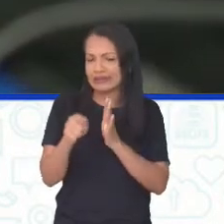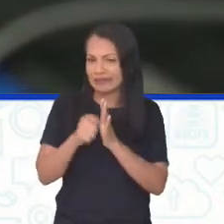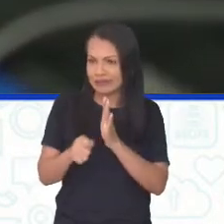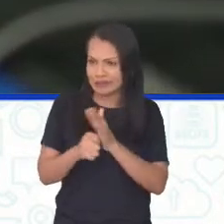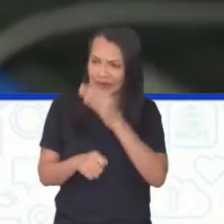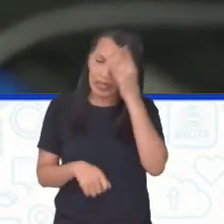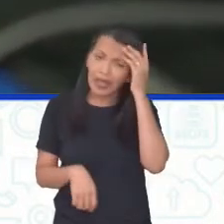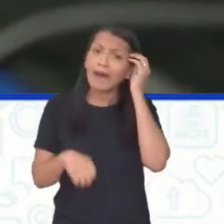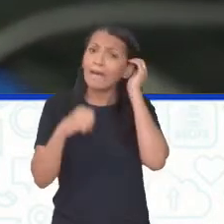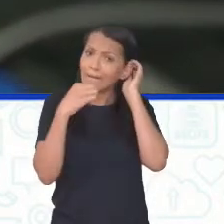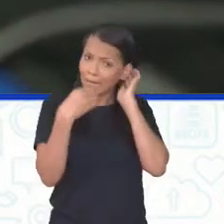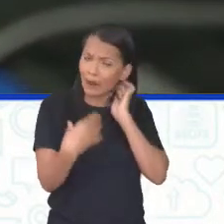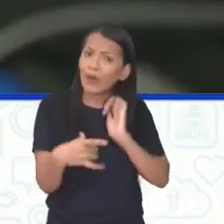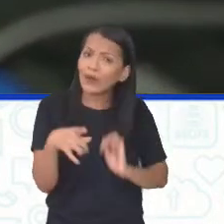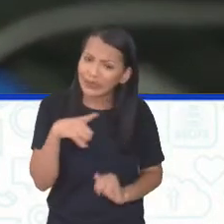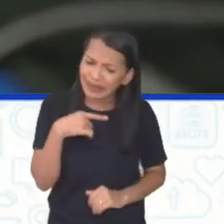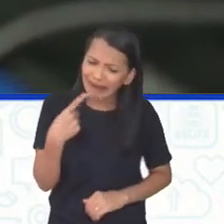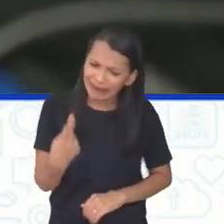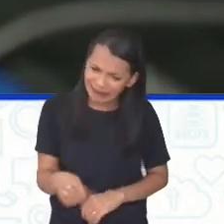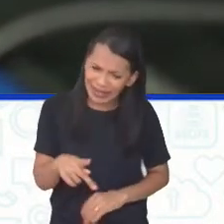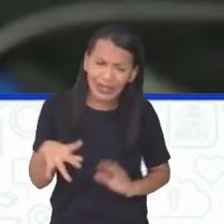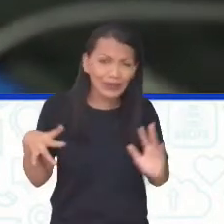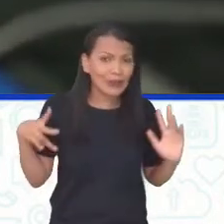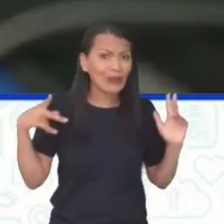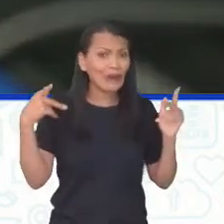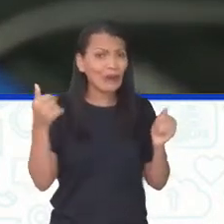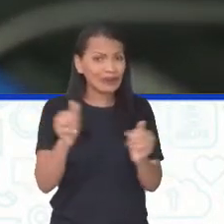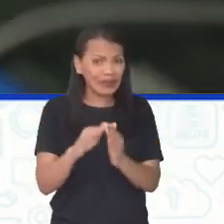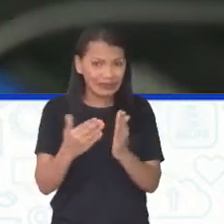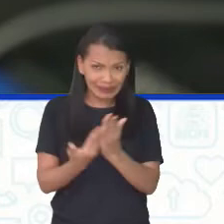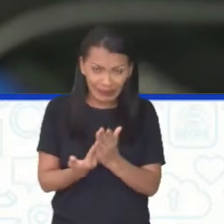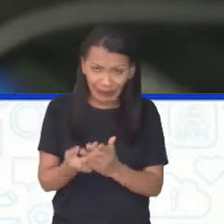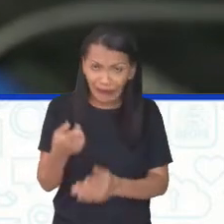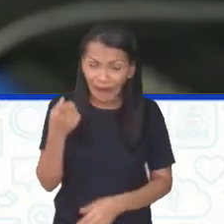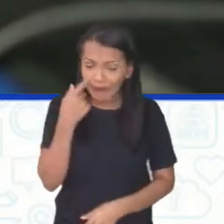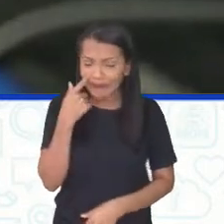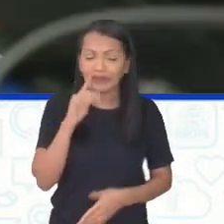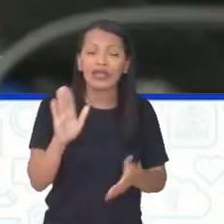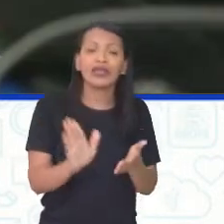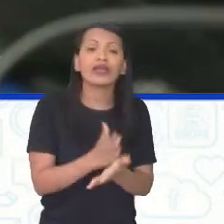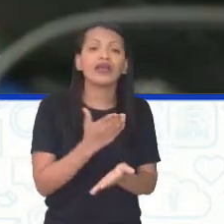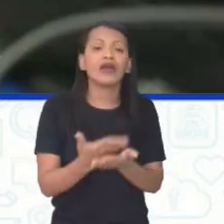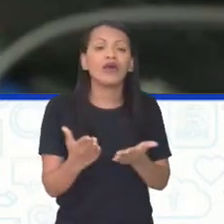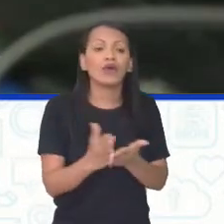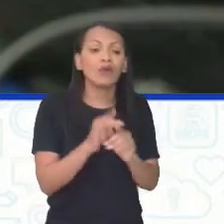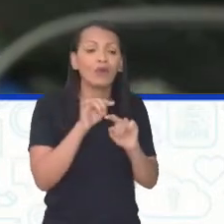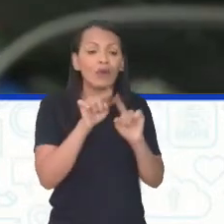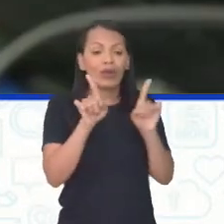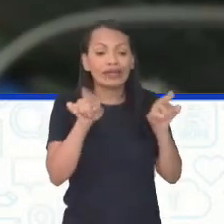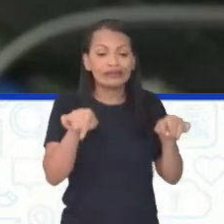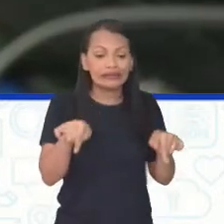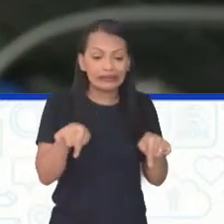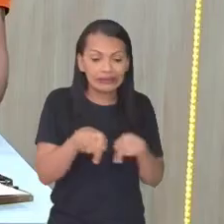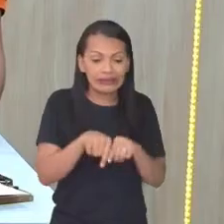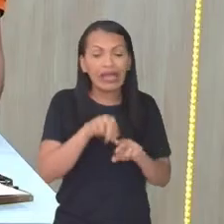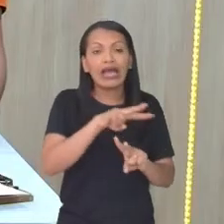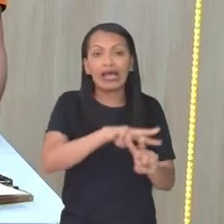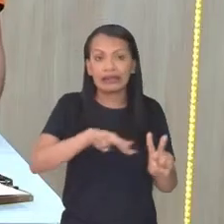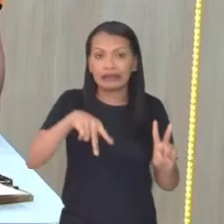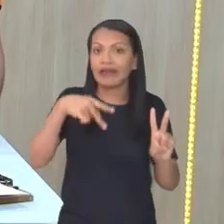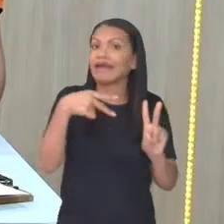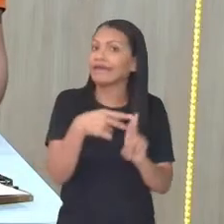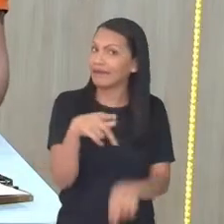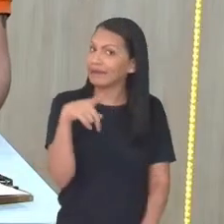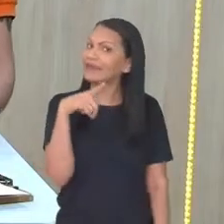se tivesse máquina de escrever para todo mundo nas escolas. Olha. Em algumas salas de recursos, a gente tem.